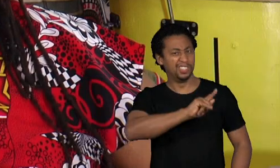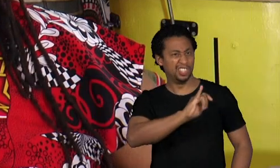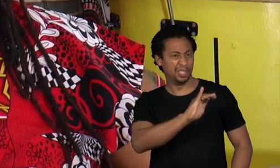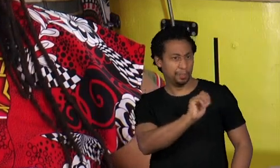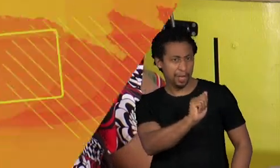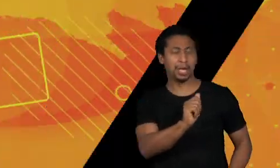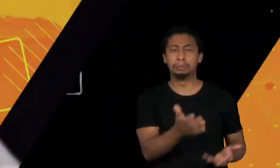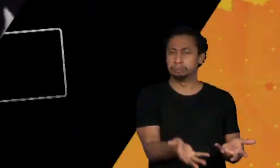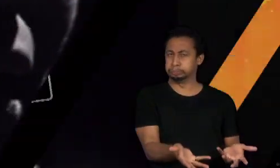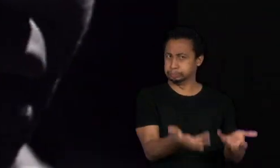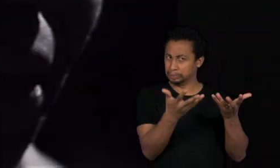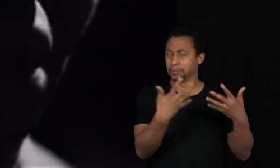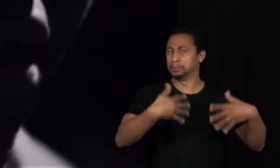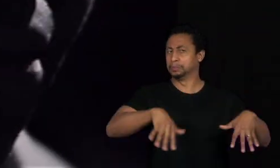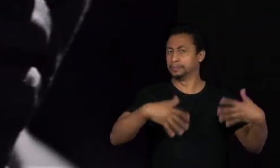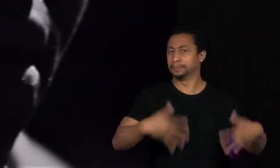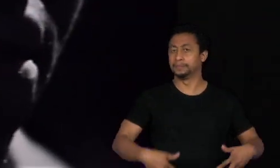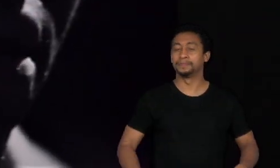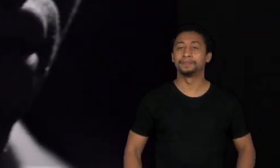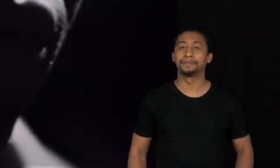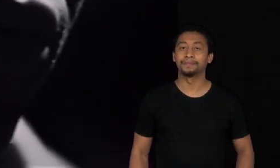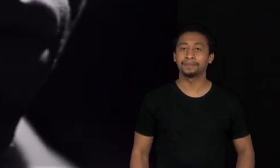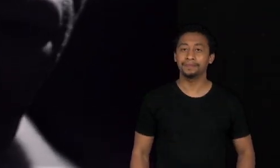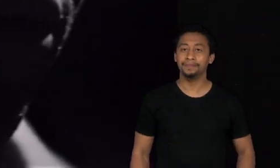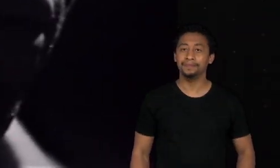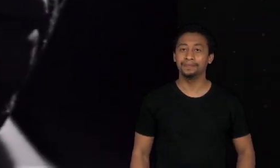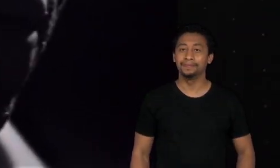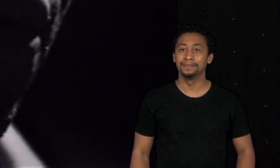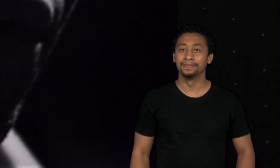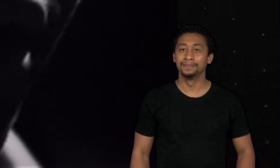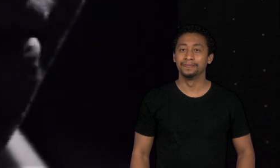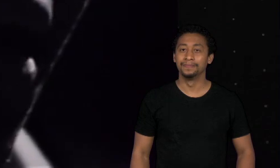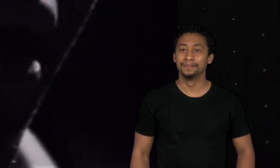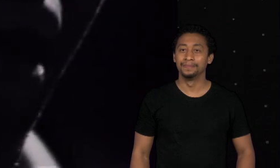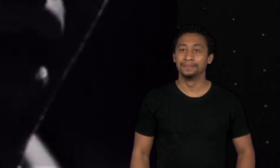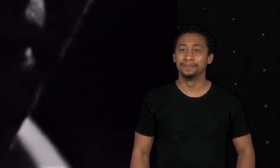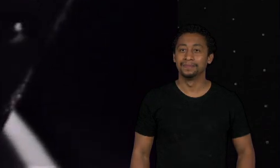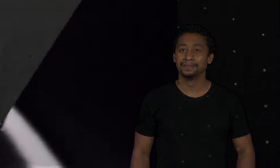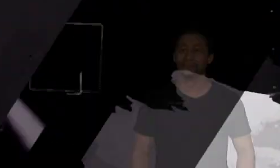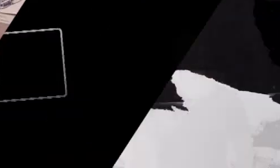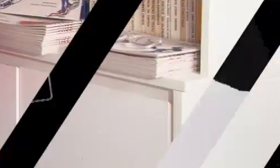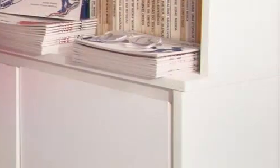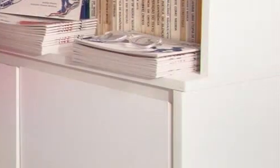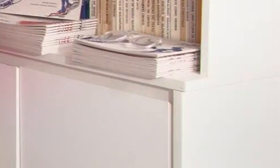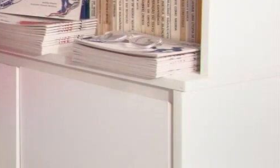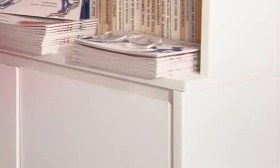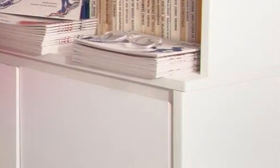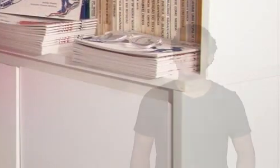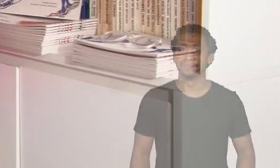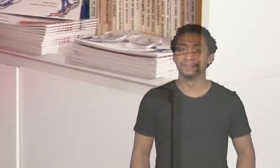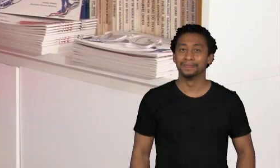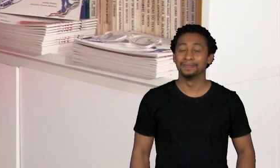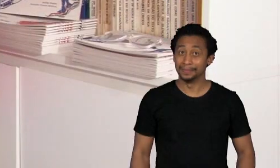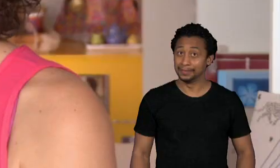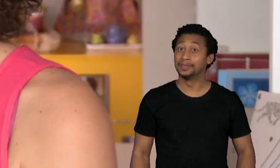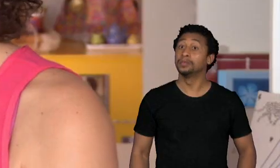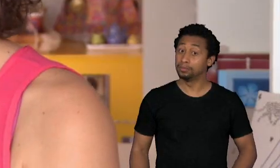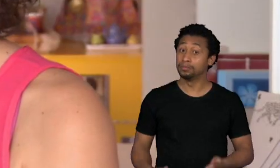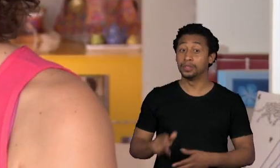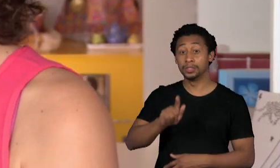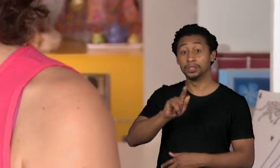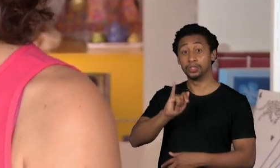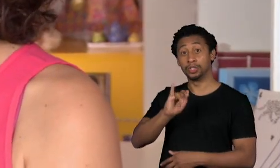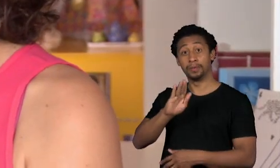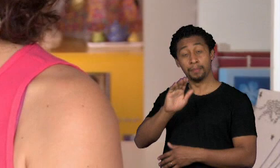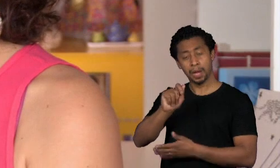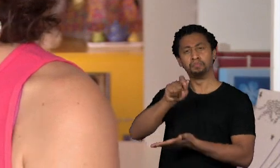que eu conheci. A ema gemeu no tronco do Jurema. Quando Vale é um dos maiores compositores do